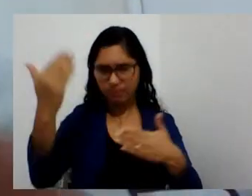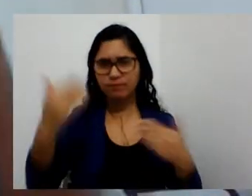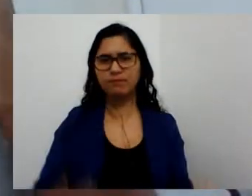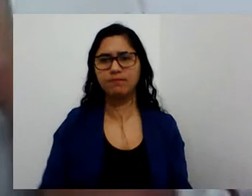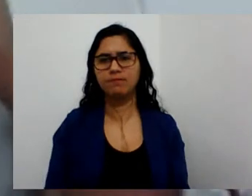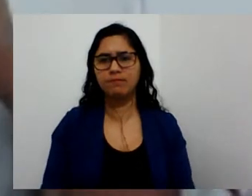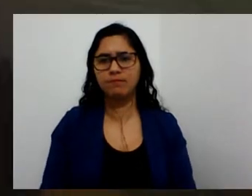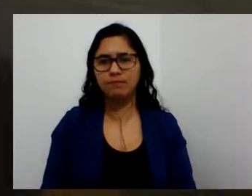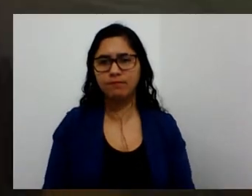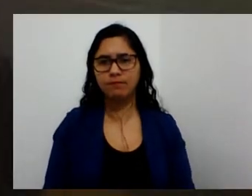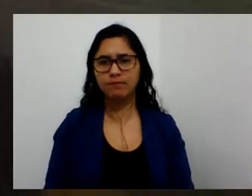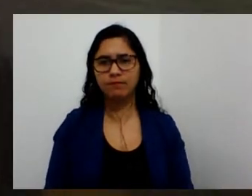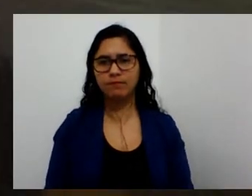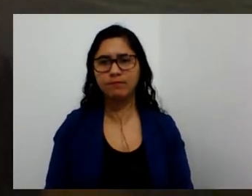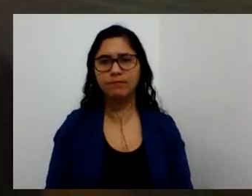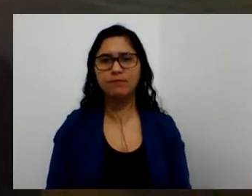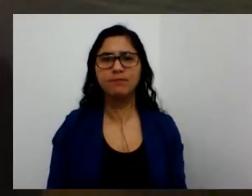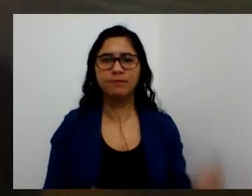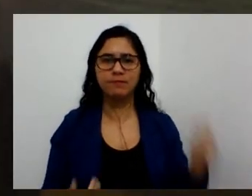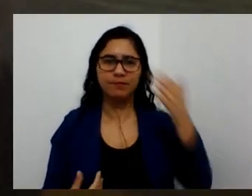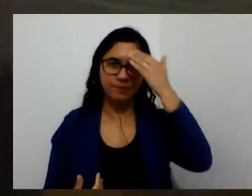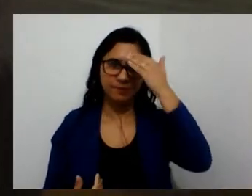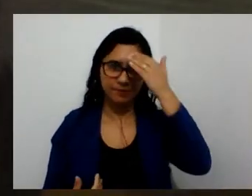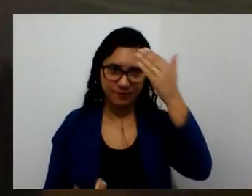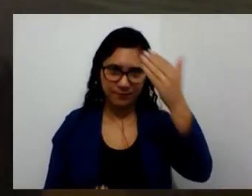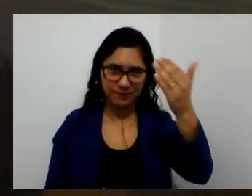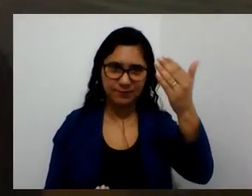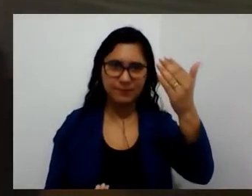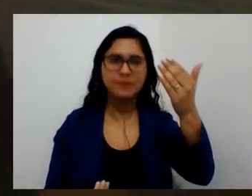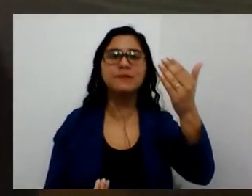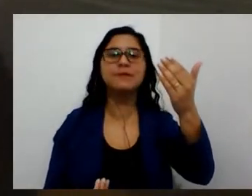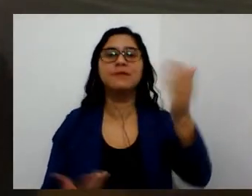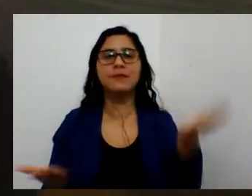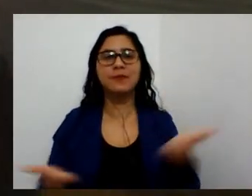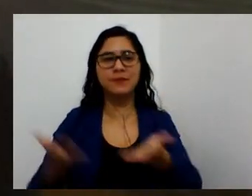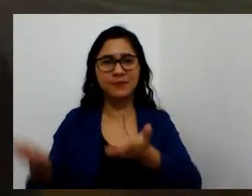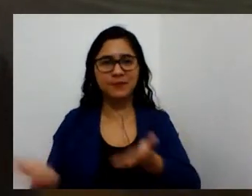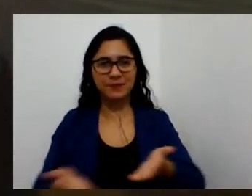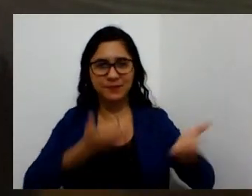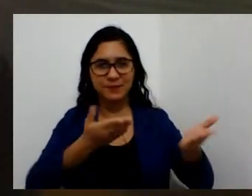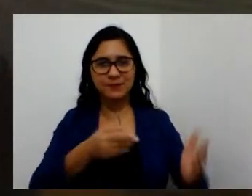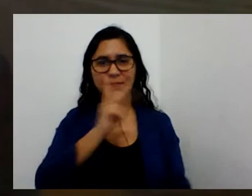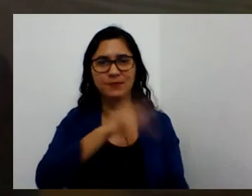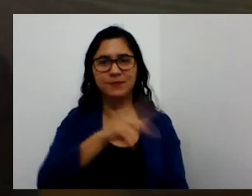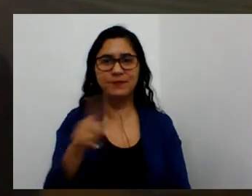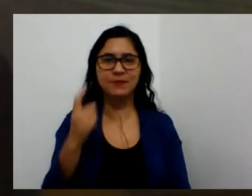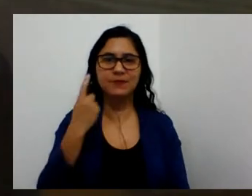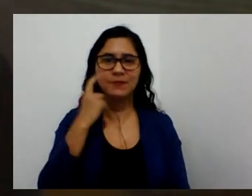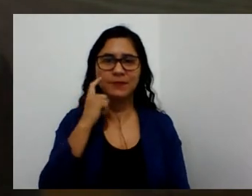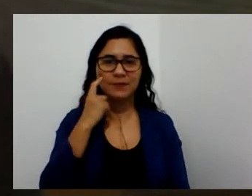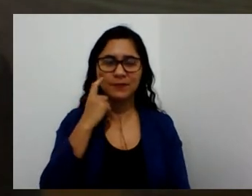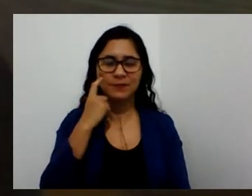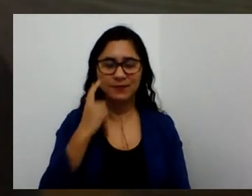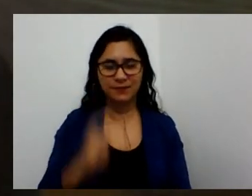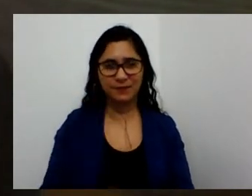Muito obrigada. Eu gostaria de passar agora a pergunta para a professora Wanda.